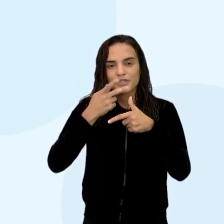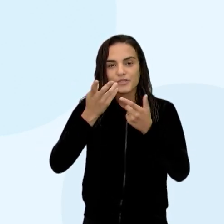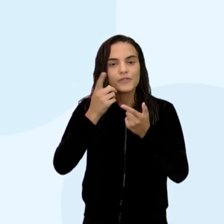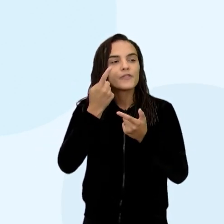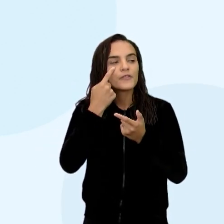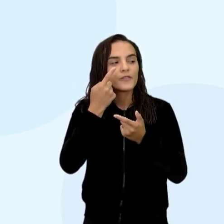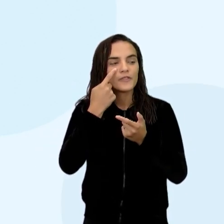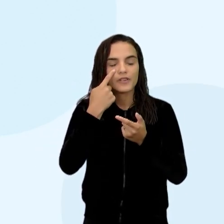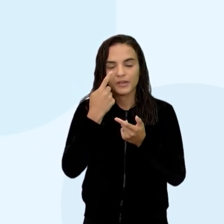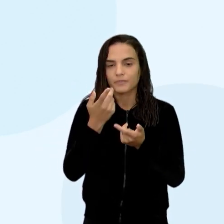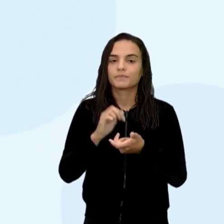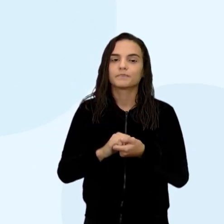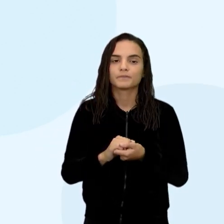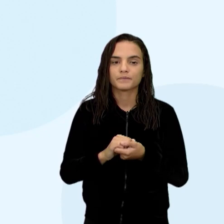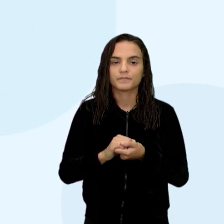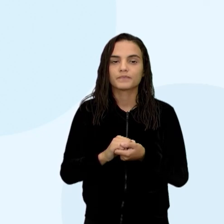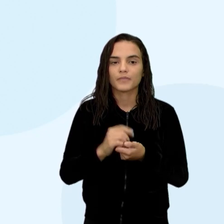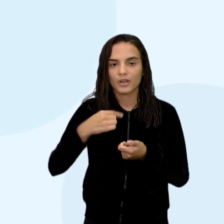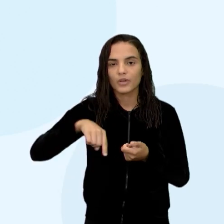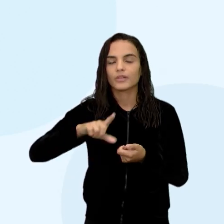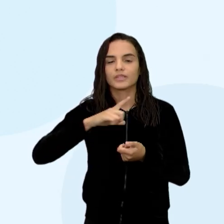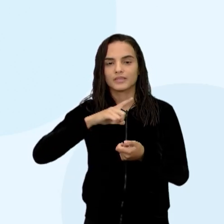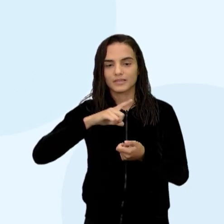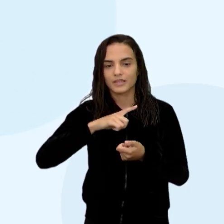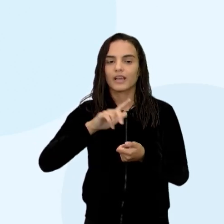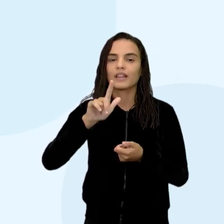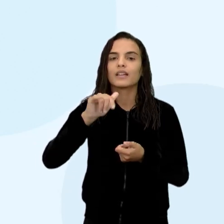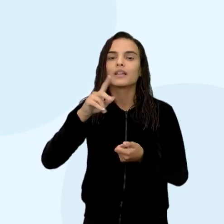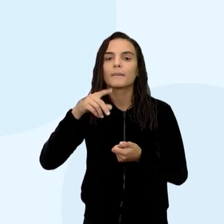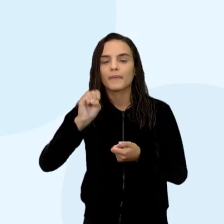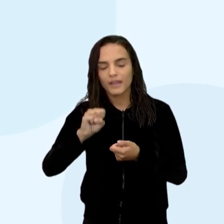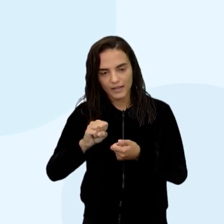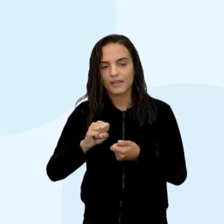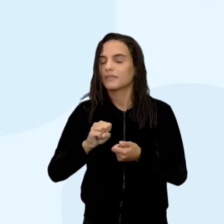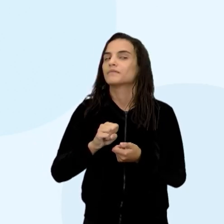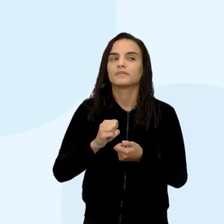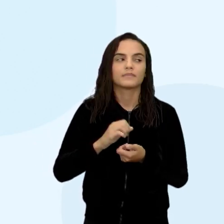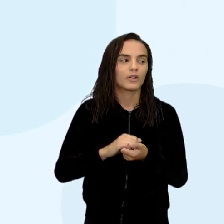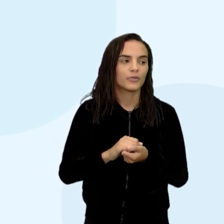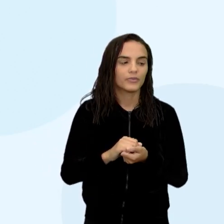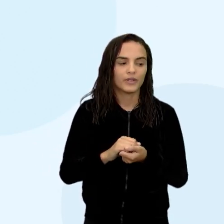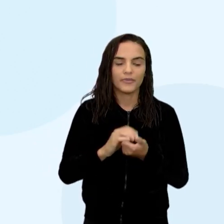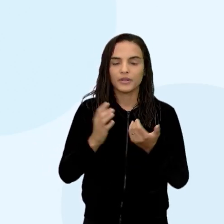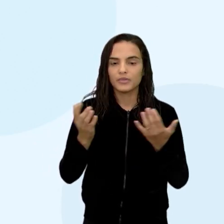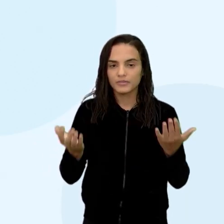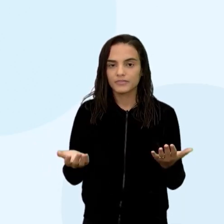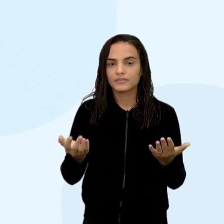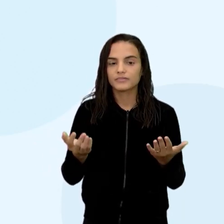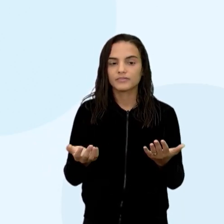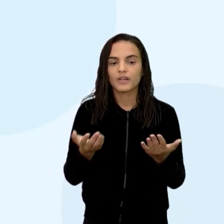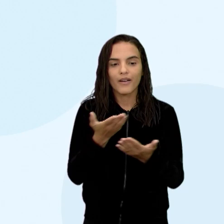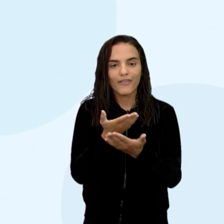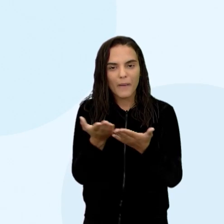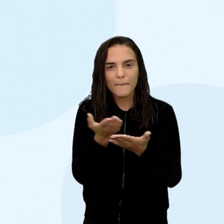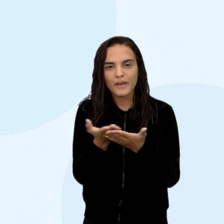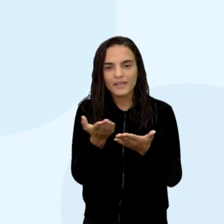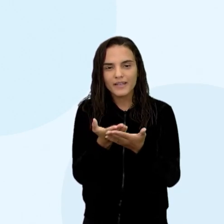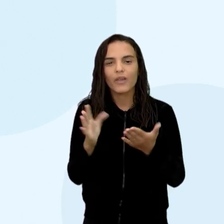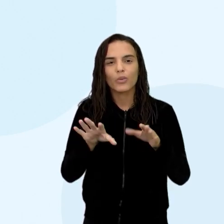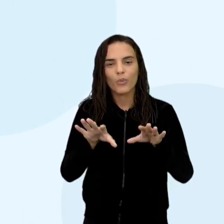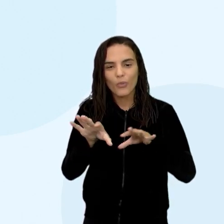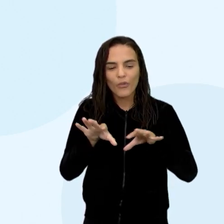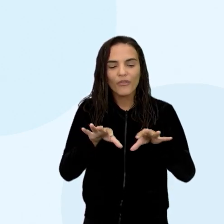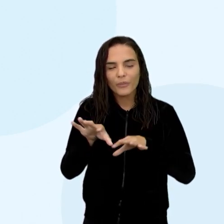O atendimento domiciliar que nós fazemos aqui em Limeira é uma síndrome degenerativa. Então, ele vai perdendo o